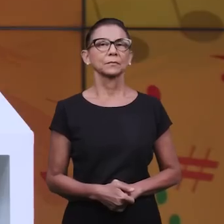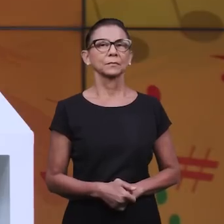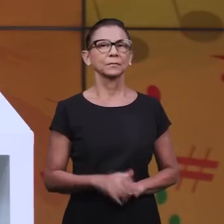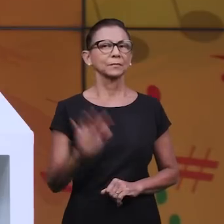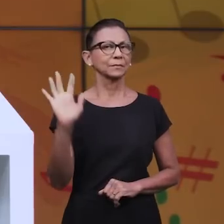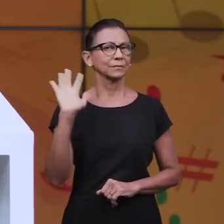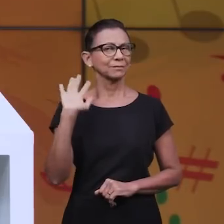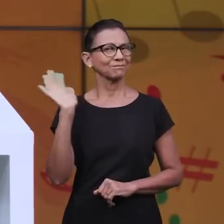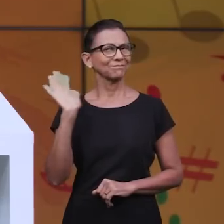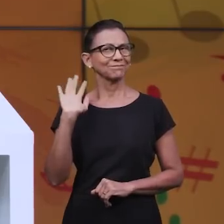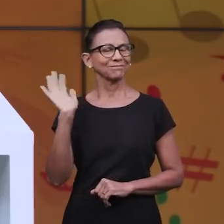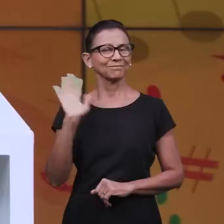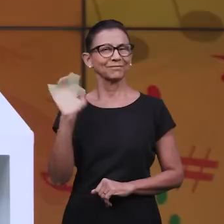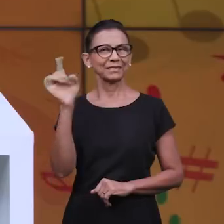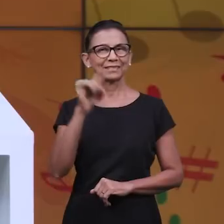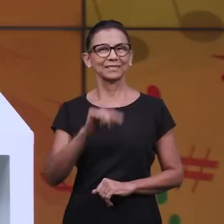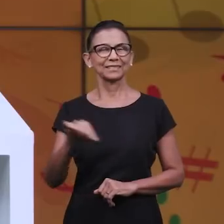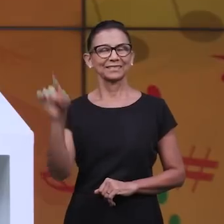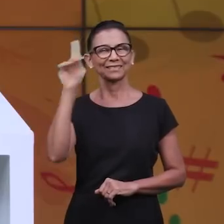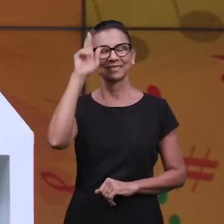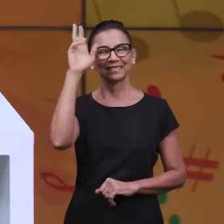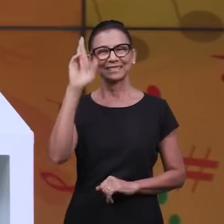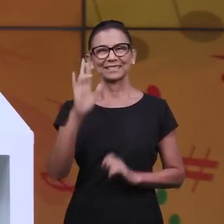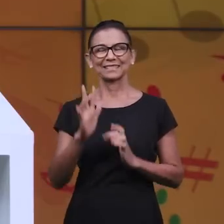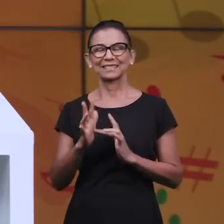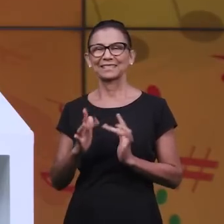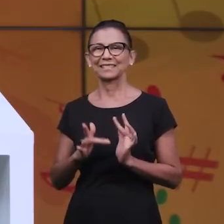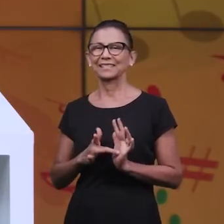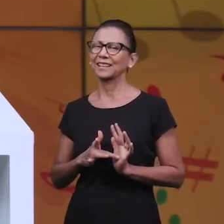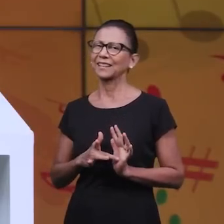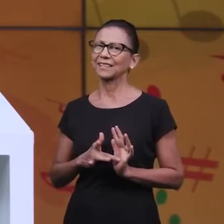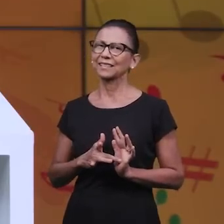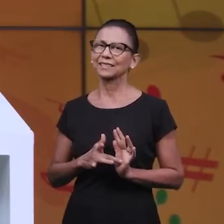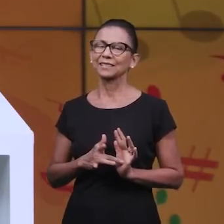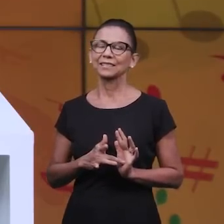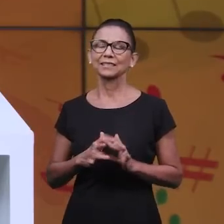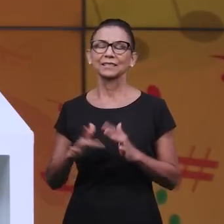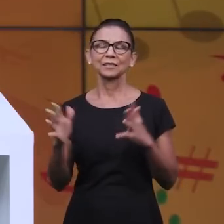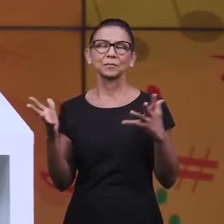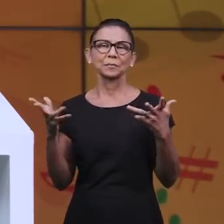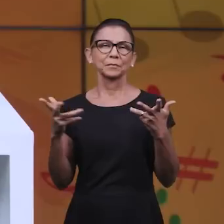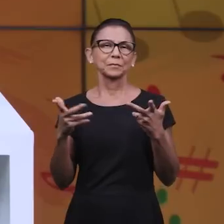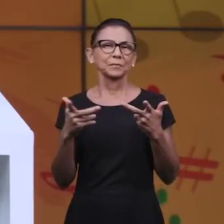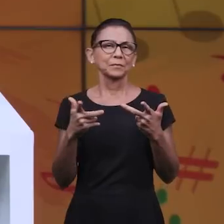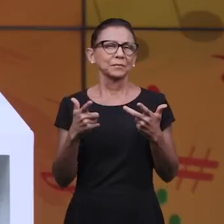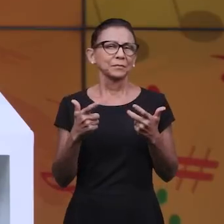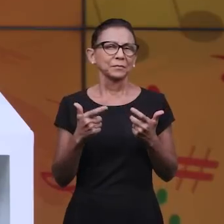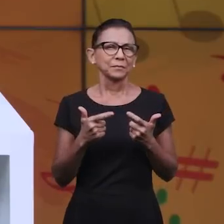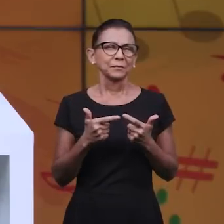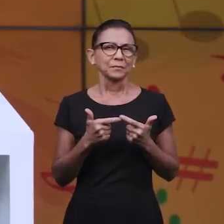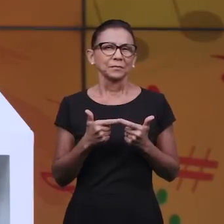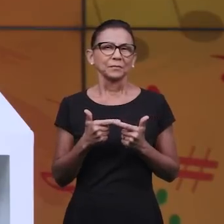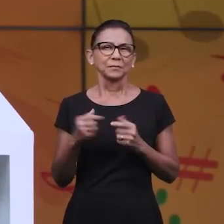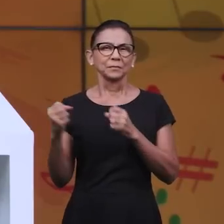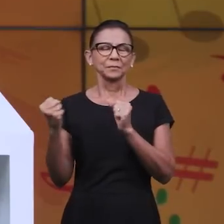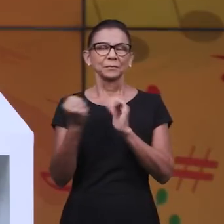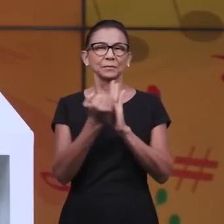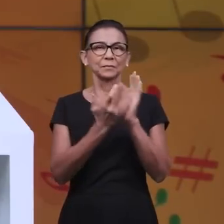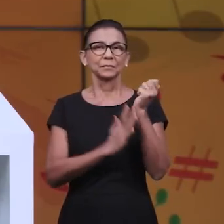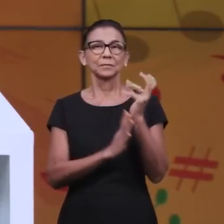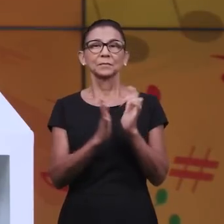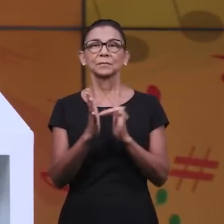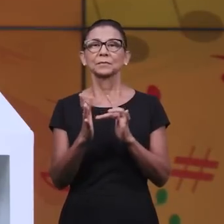Olá, classes, irmãos, a paz do Senhor. Como é maravilhoso sabermos que há poder no sangue de